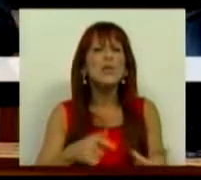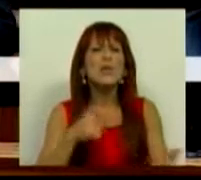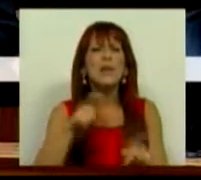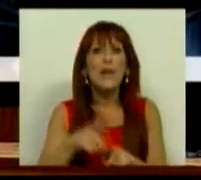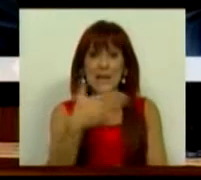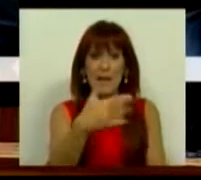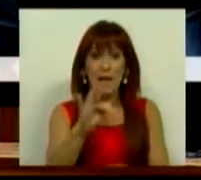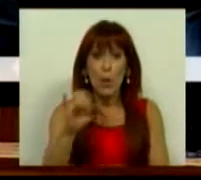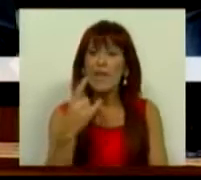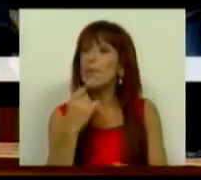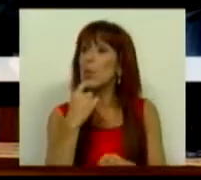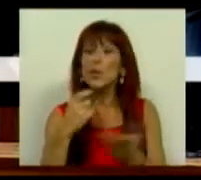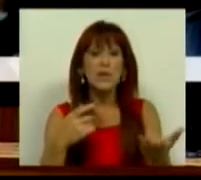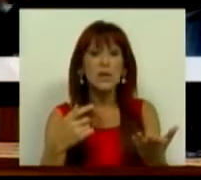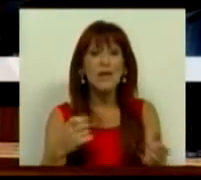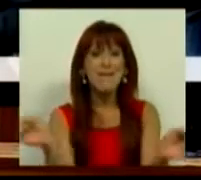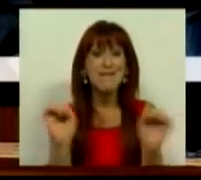Das 140 perguntas que fez,